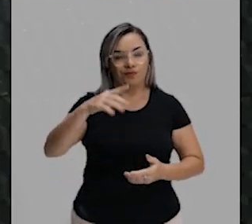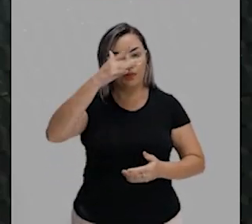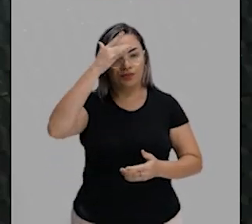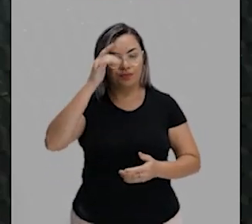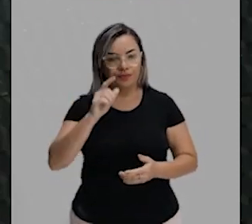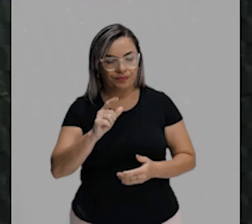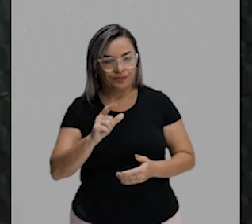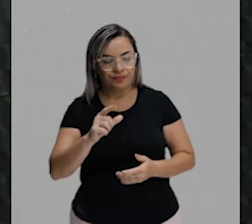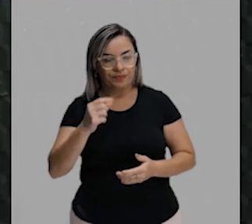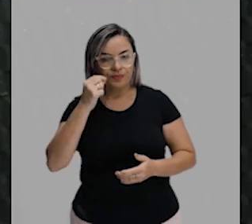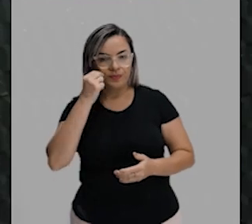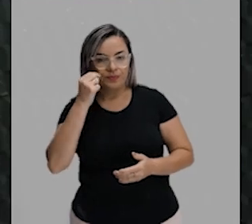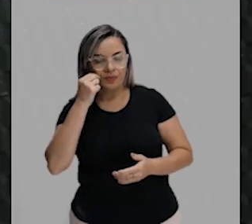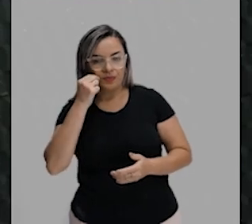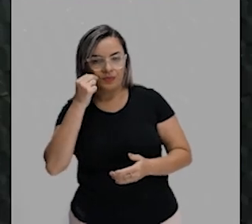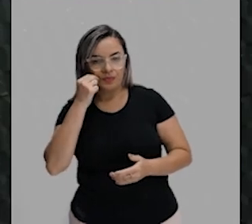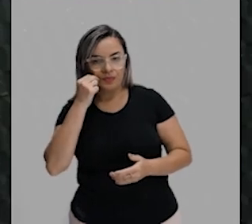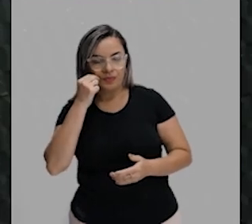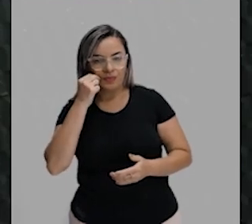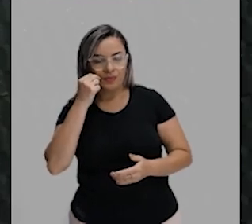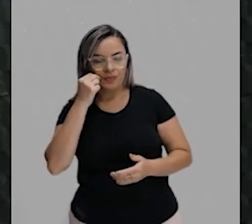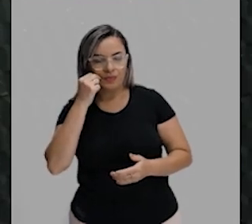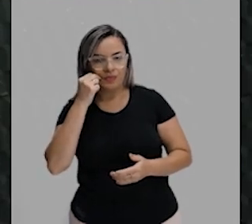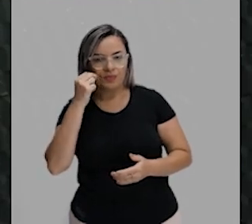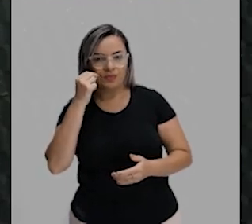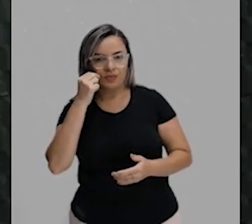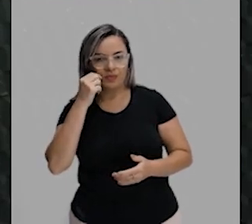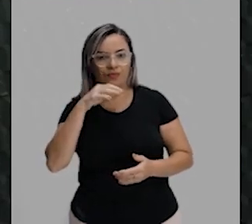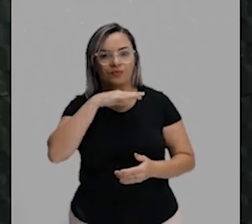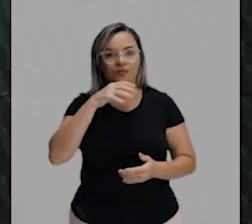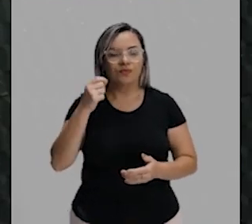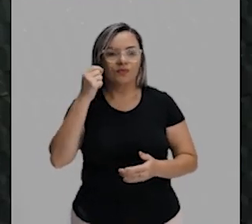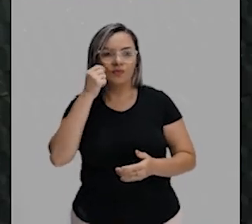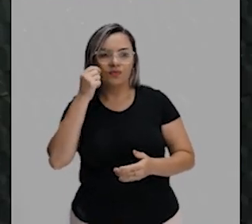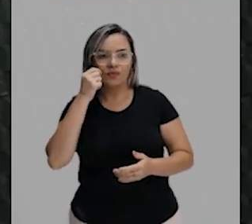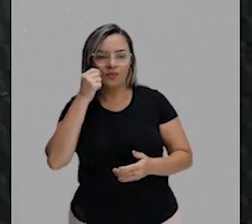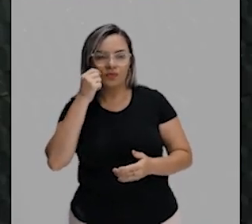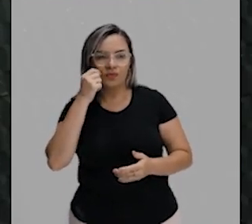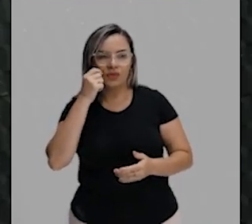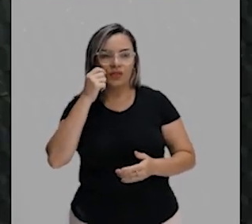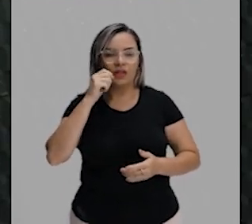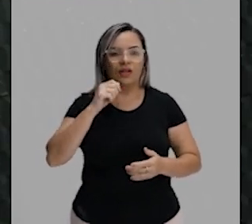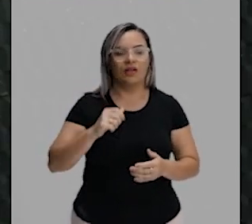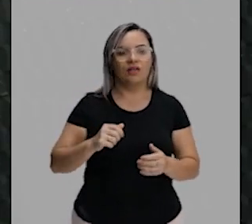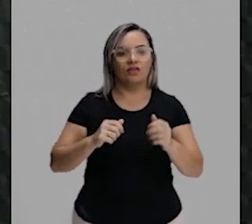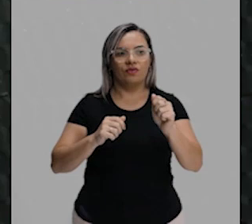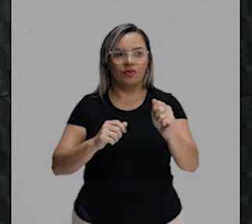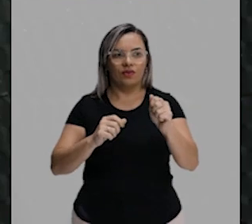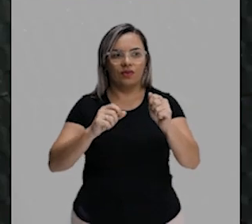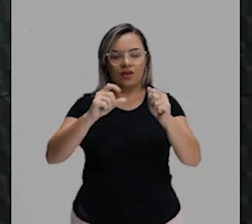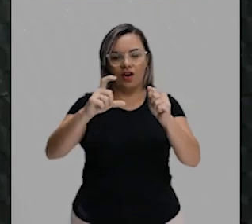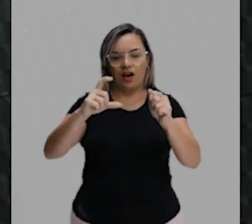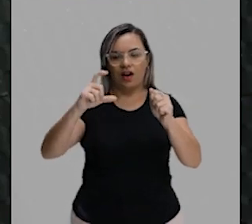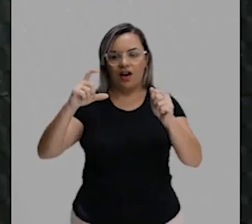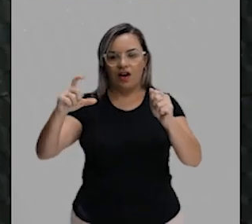2 alelos AY, ou seja, se ele for homozigoto, ele vai morrer. Isso vai provocar a morte